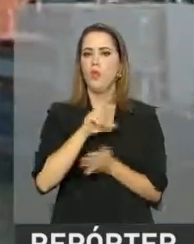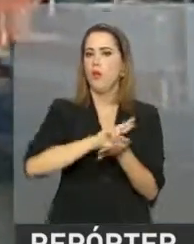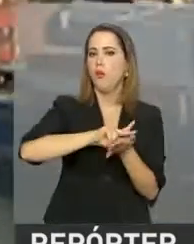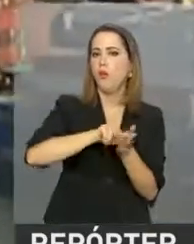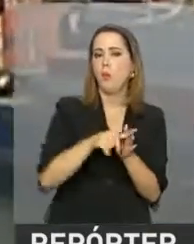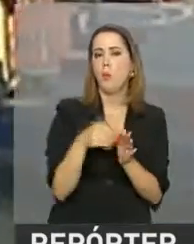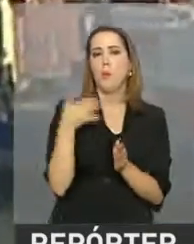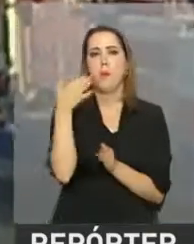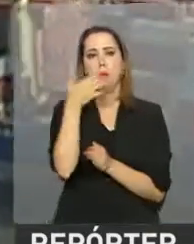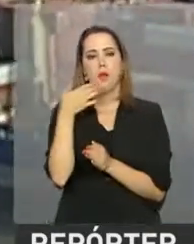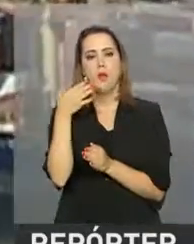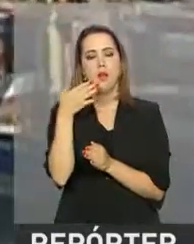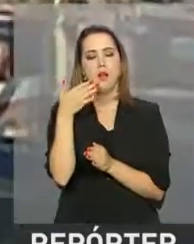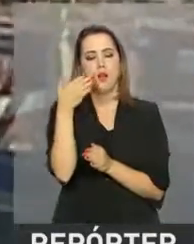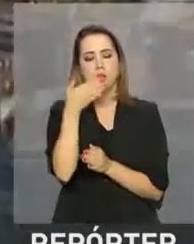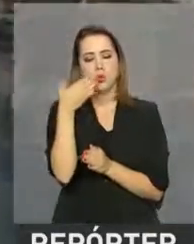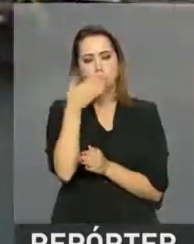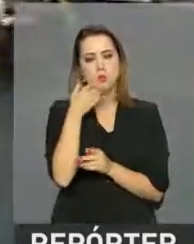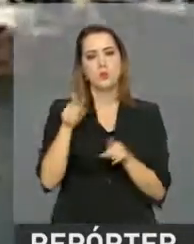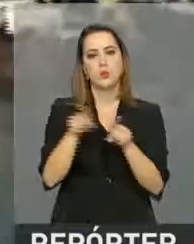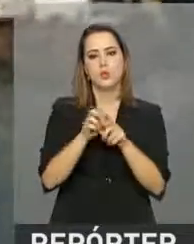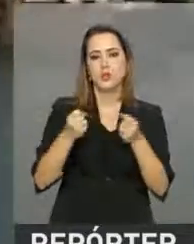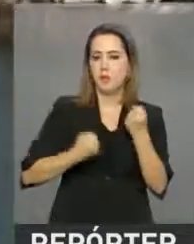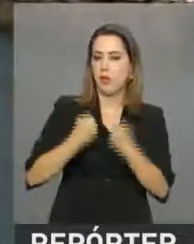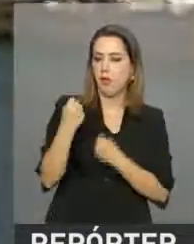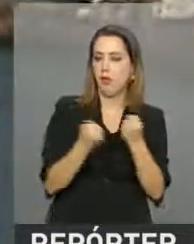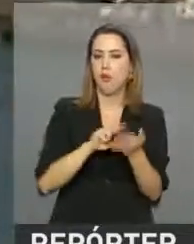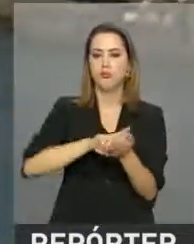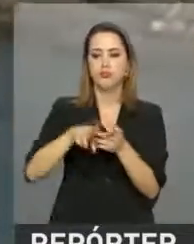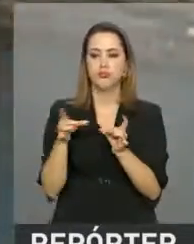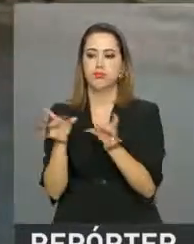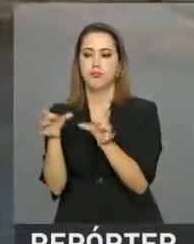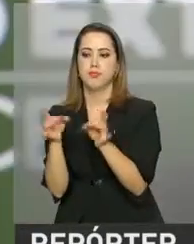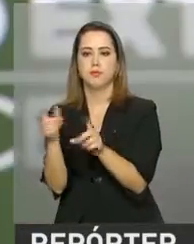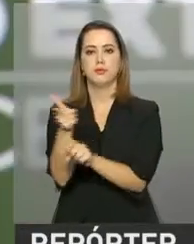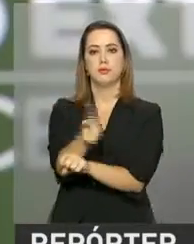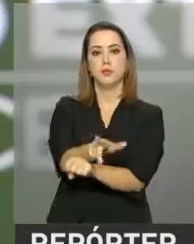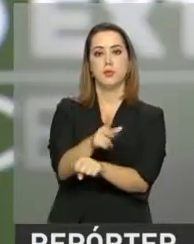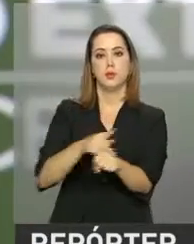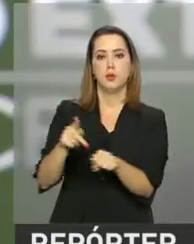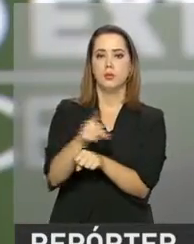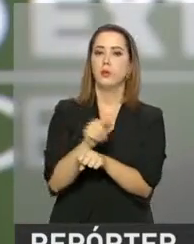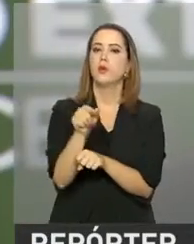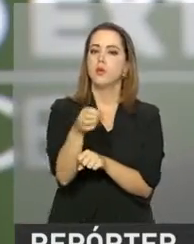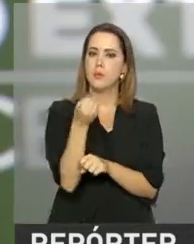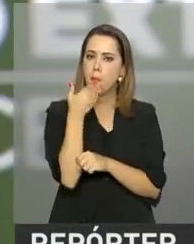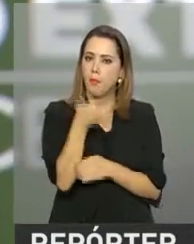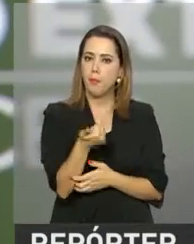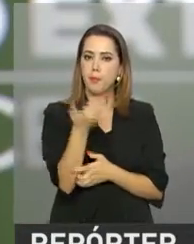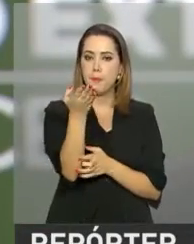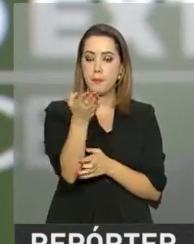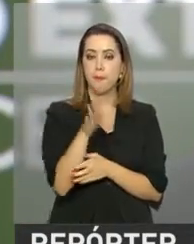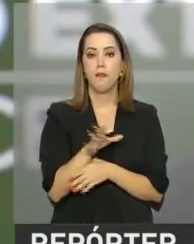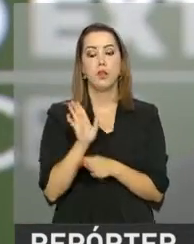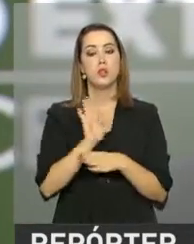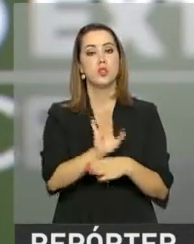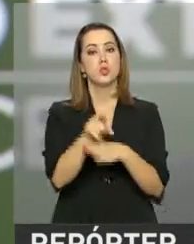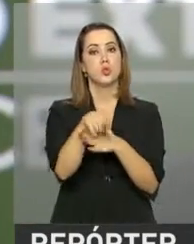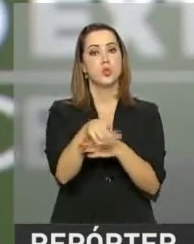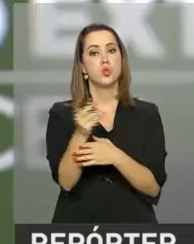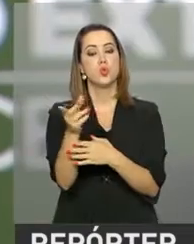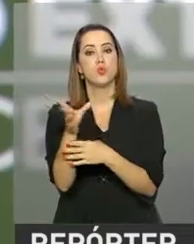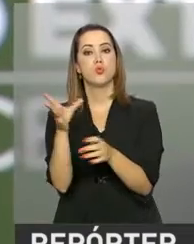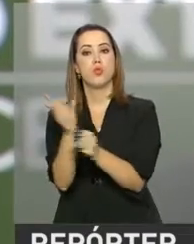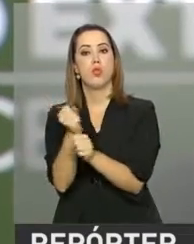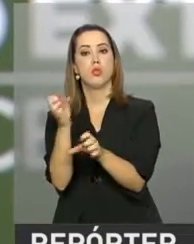mais contribuíram para o resultado positivo, encarado com otimismo pelo governo. O saldo comercial ajuda nas contas externas e também